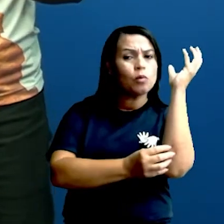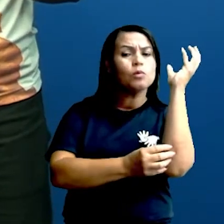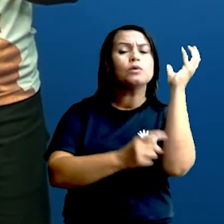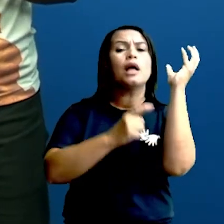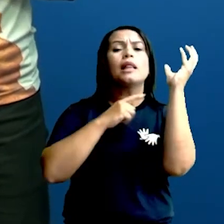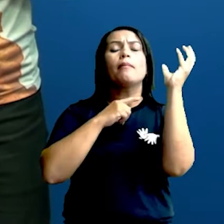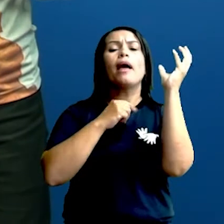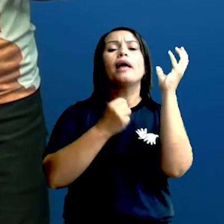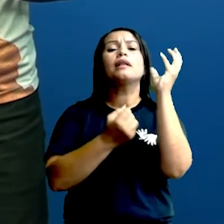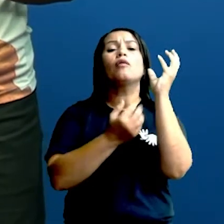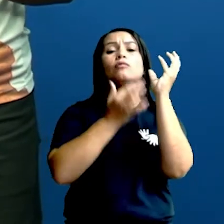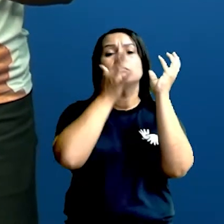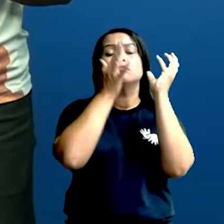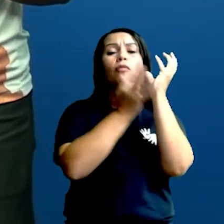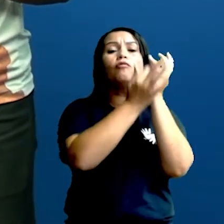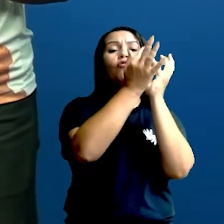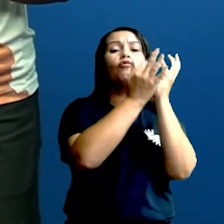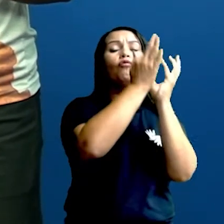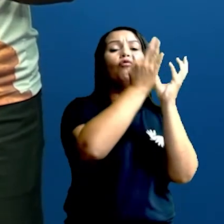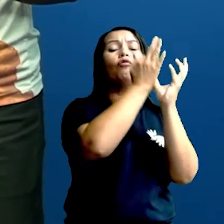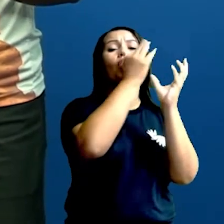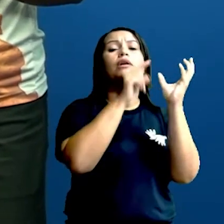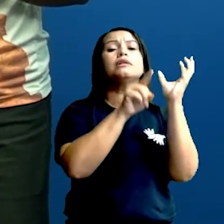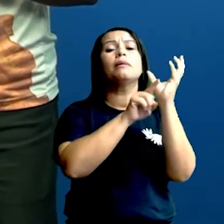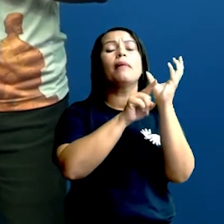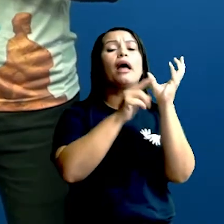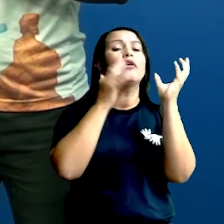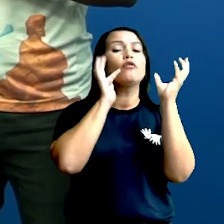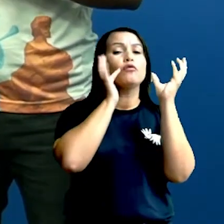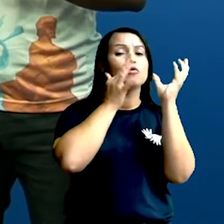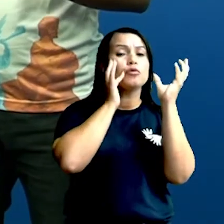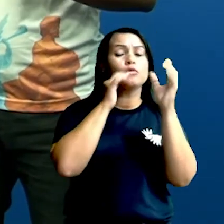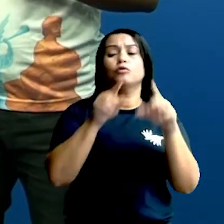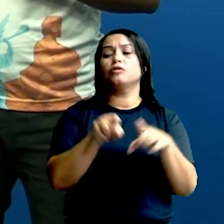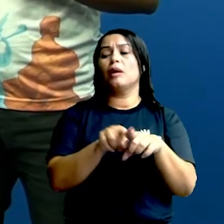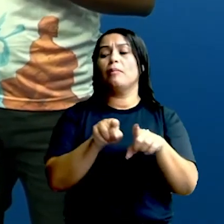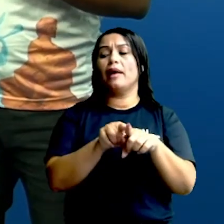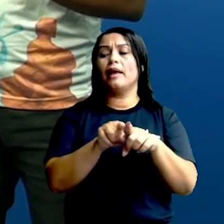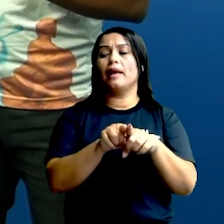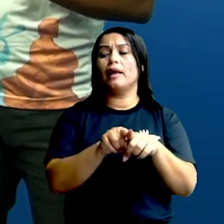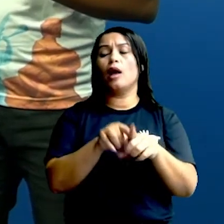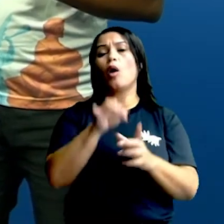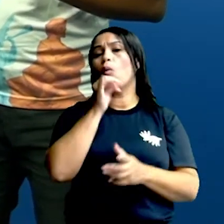mas sem flores e sem frutos. São exemplos disso as